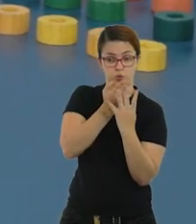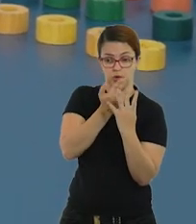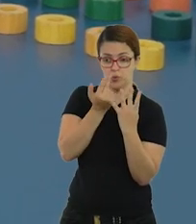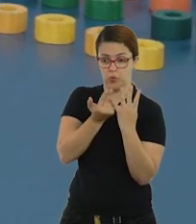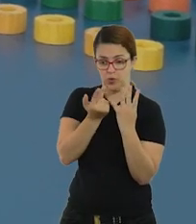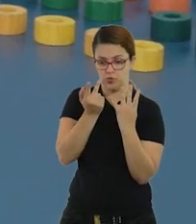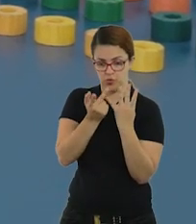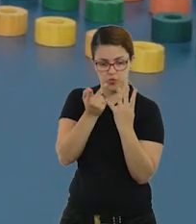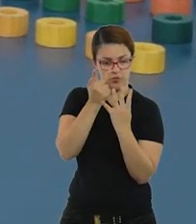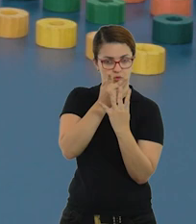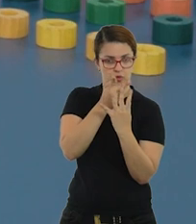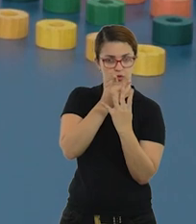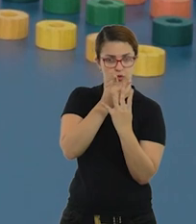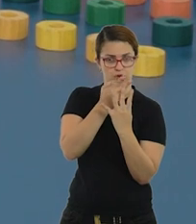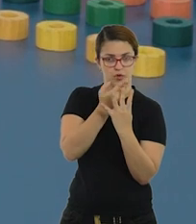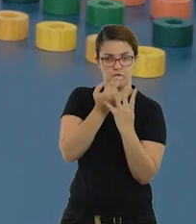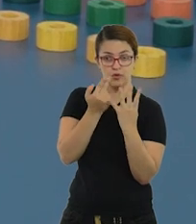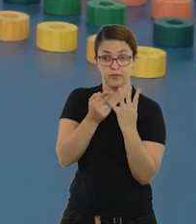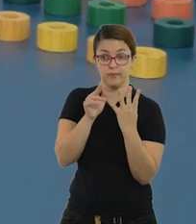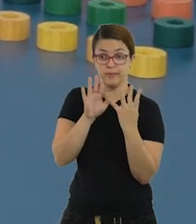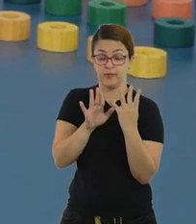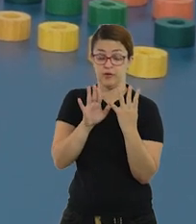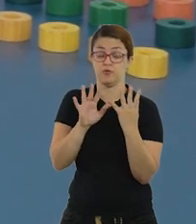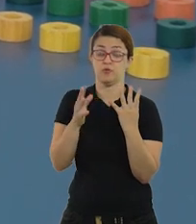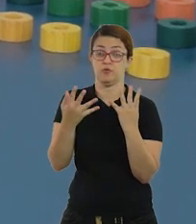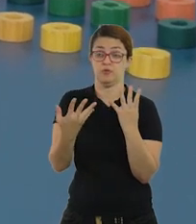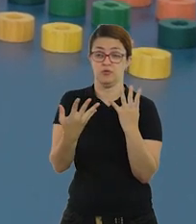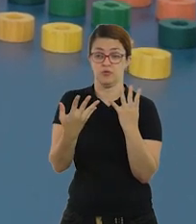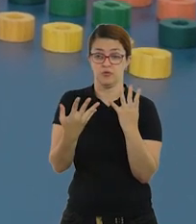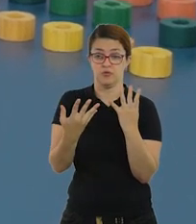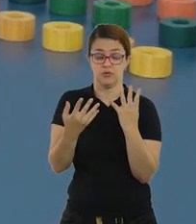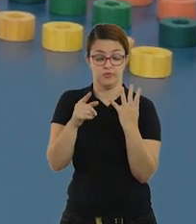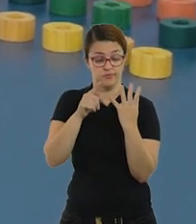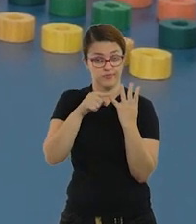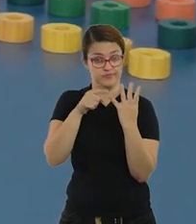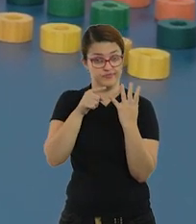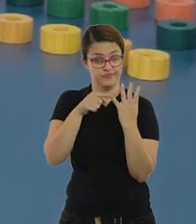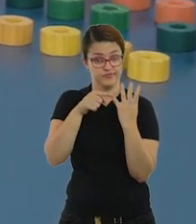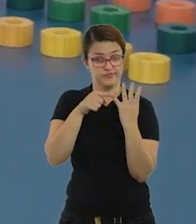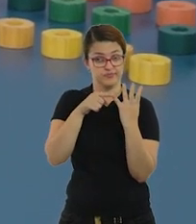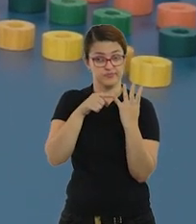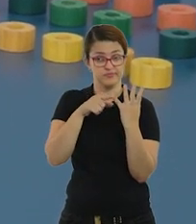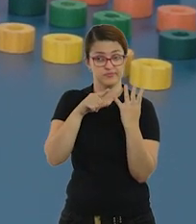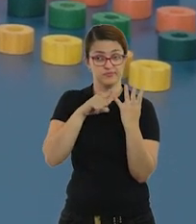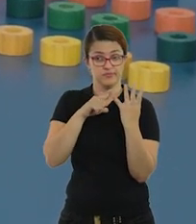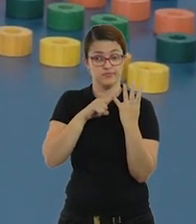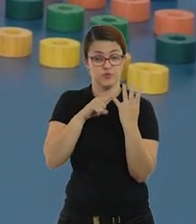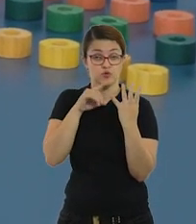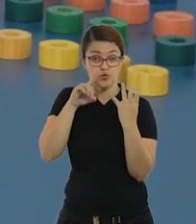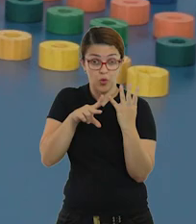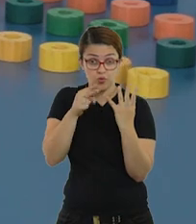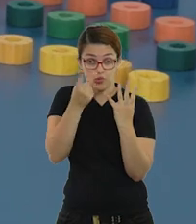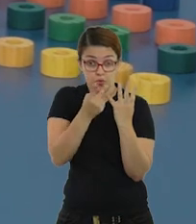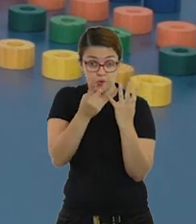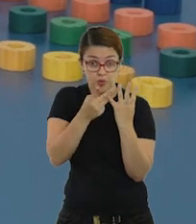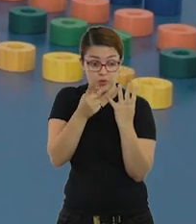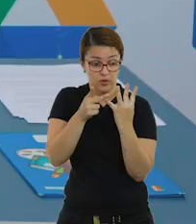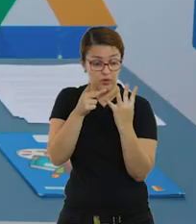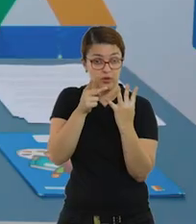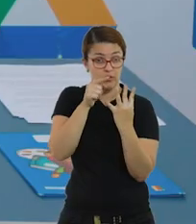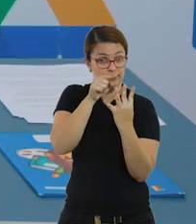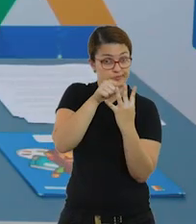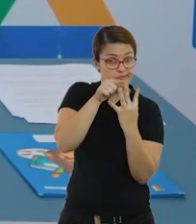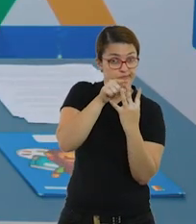mesmo algarismo aqui na centena, que também é o algarismo 2. Só que o que que acontece? O algarismo 2 na casa da unidade, ele vale 2